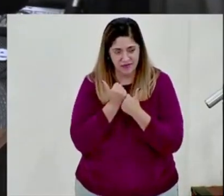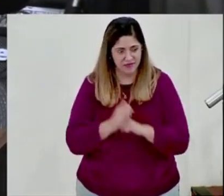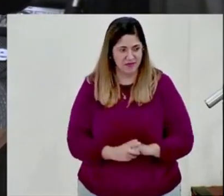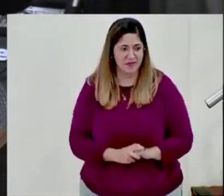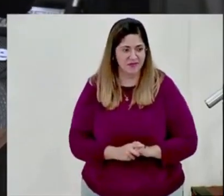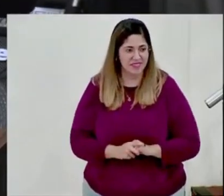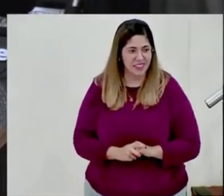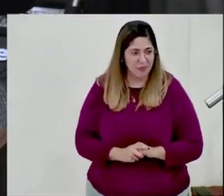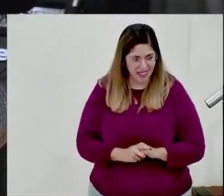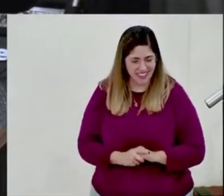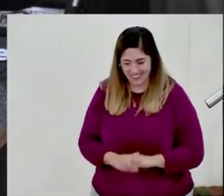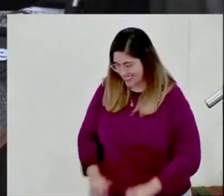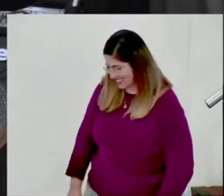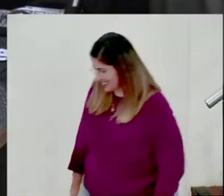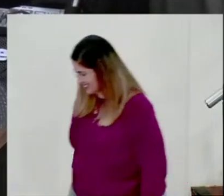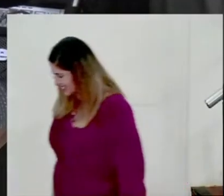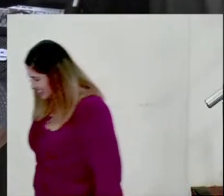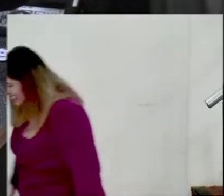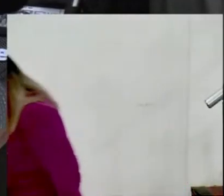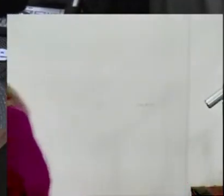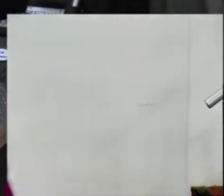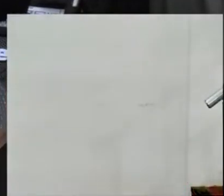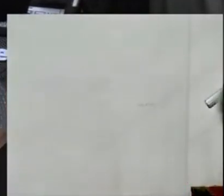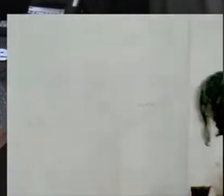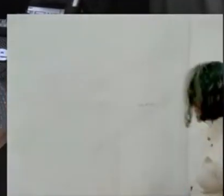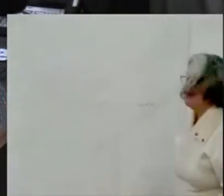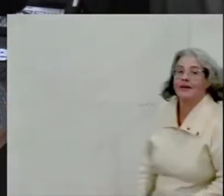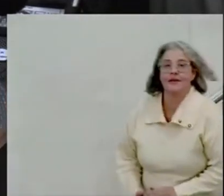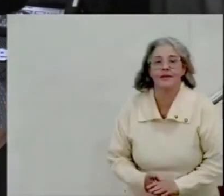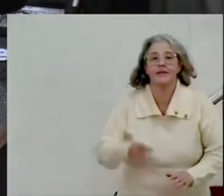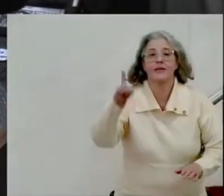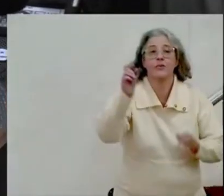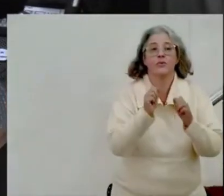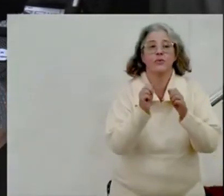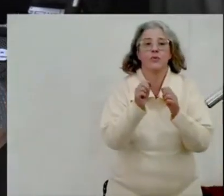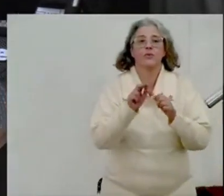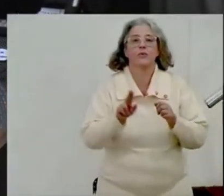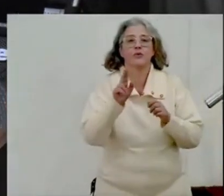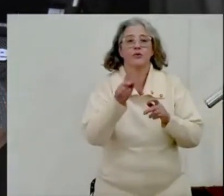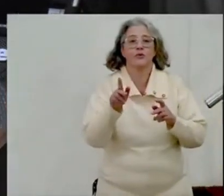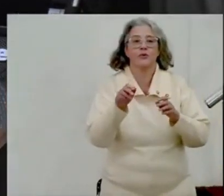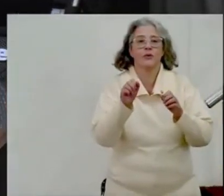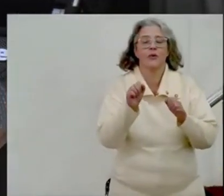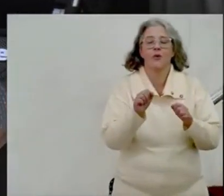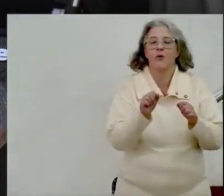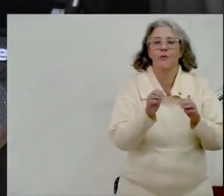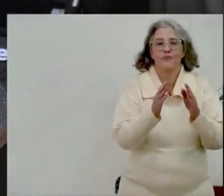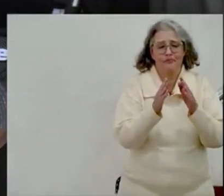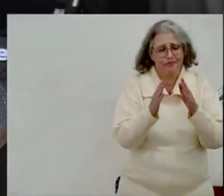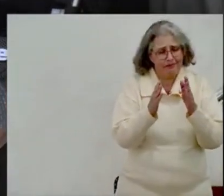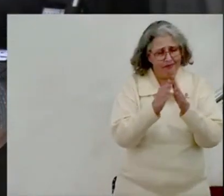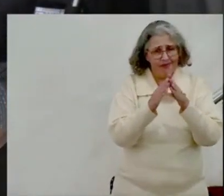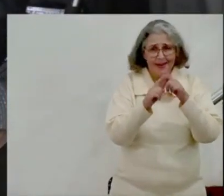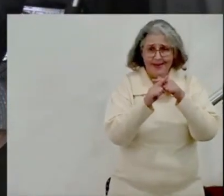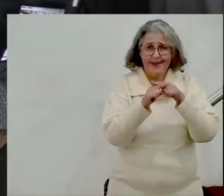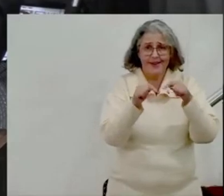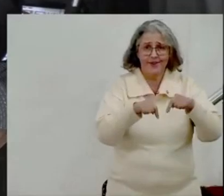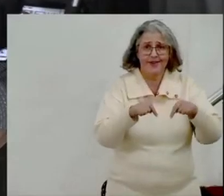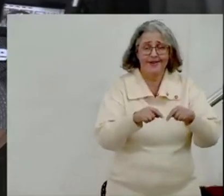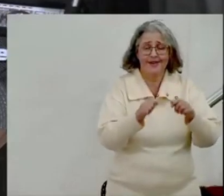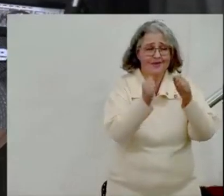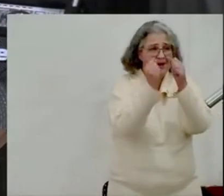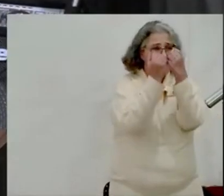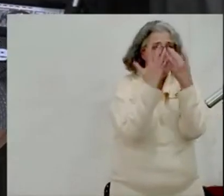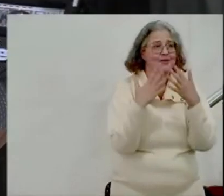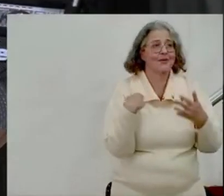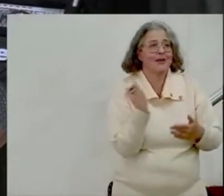essa igreja para me abençoar. Esse meu gosto por arqueologia, sabe? Começou com televisão de tubo, você viu na foto lá, né? Agora já está melhor, já está numa